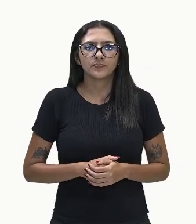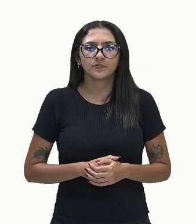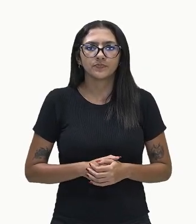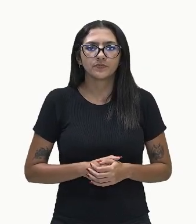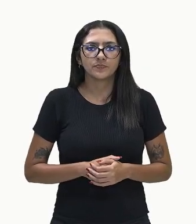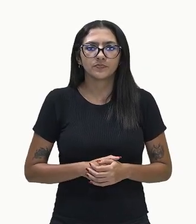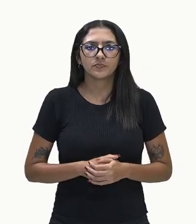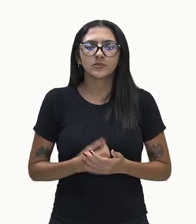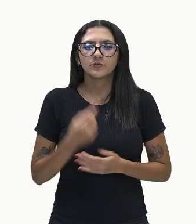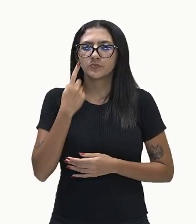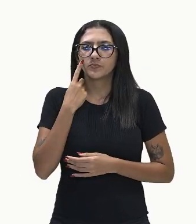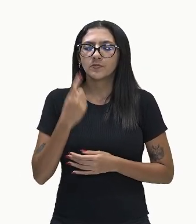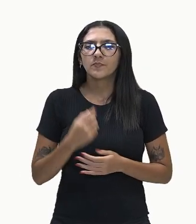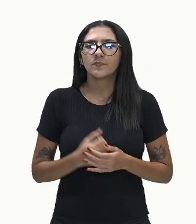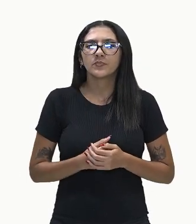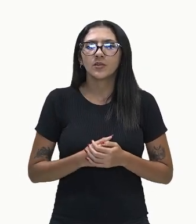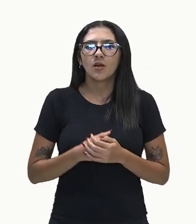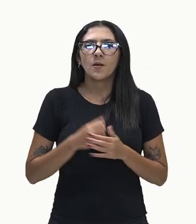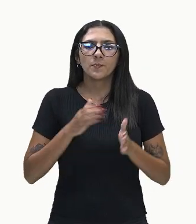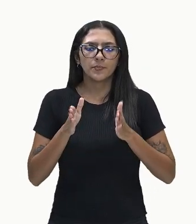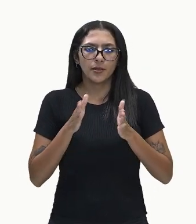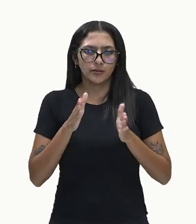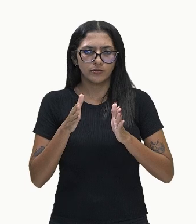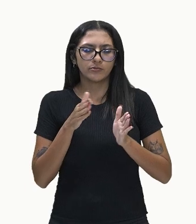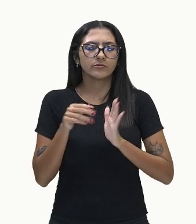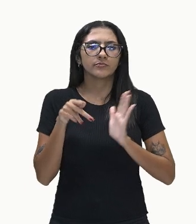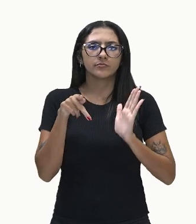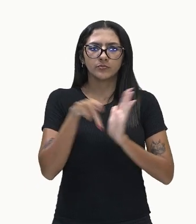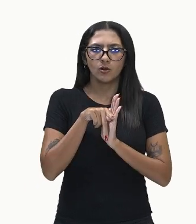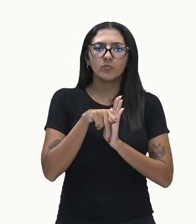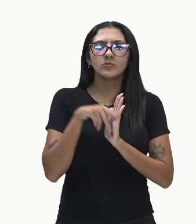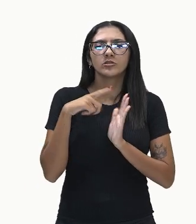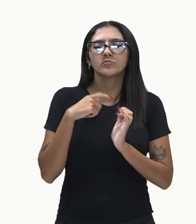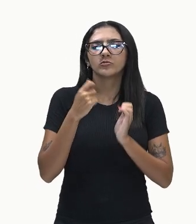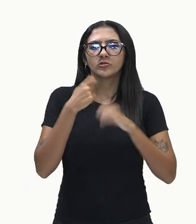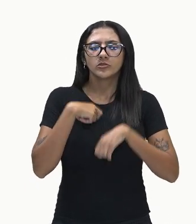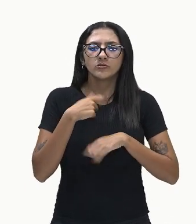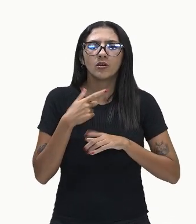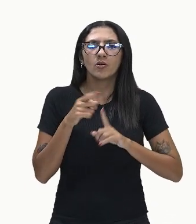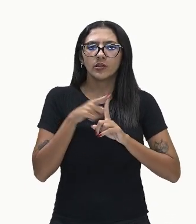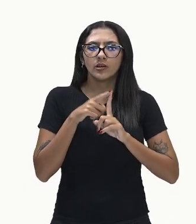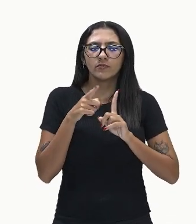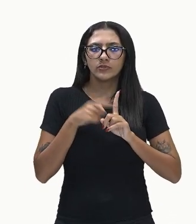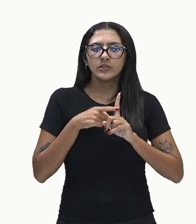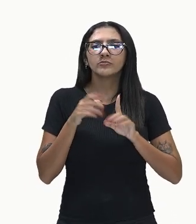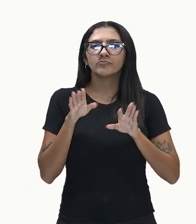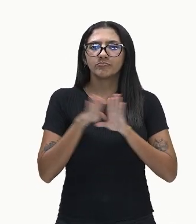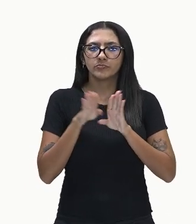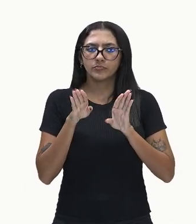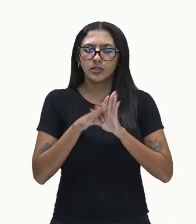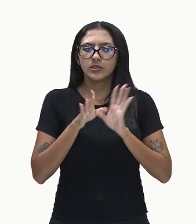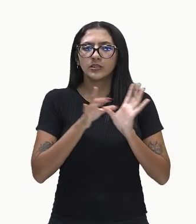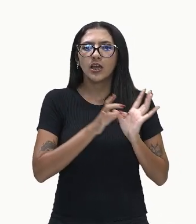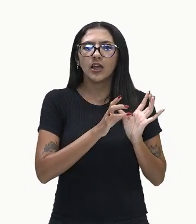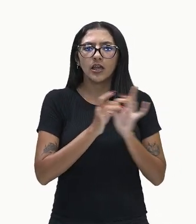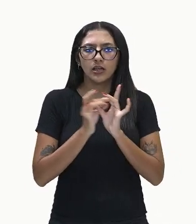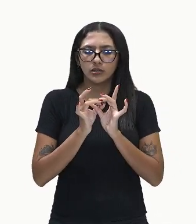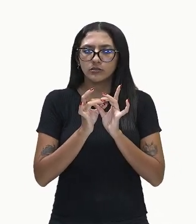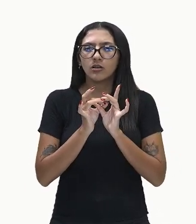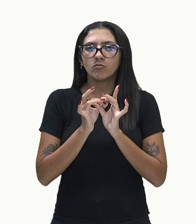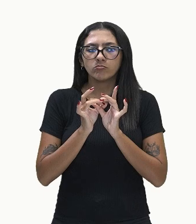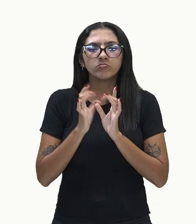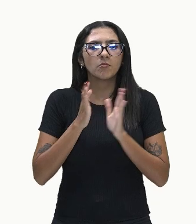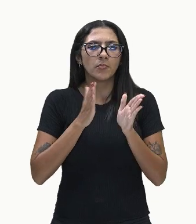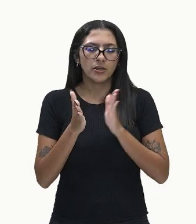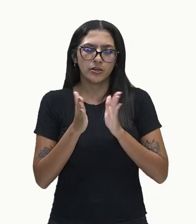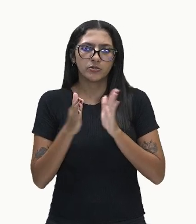período fértil, ele também está associado, né, ao nosso ciclo de